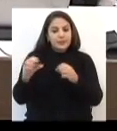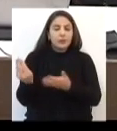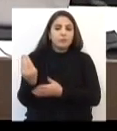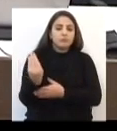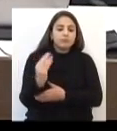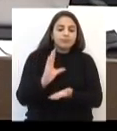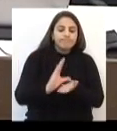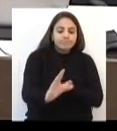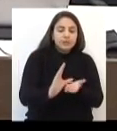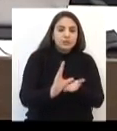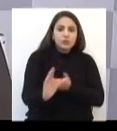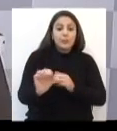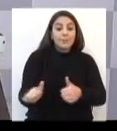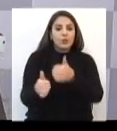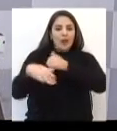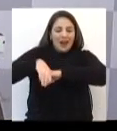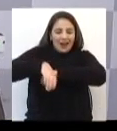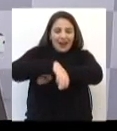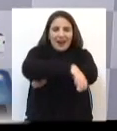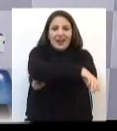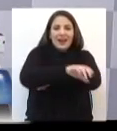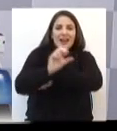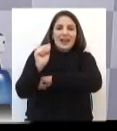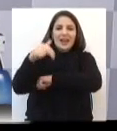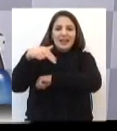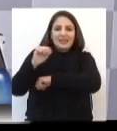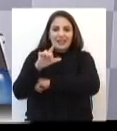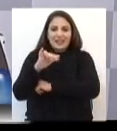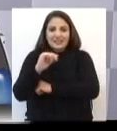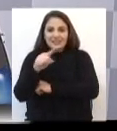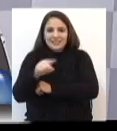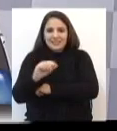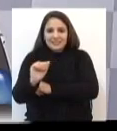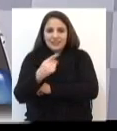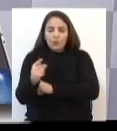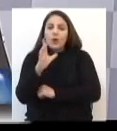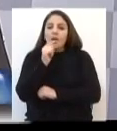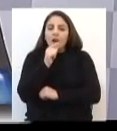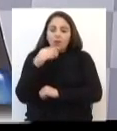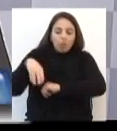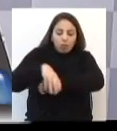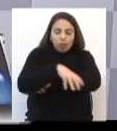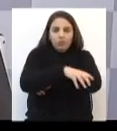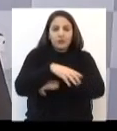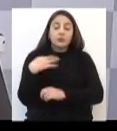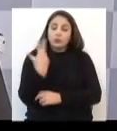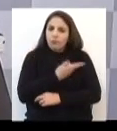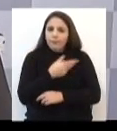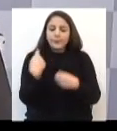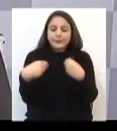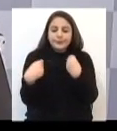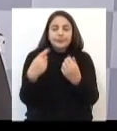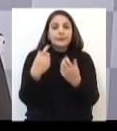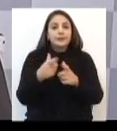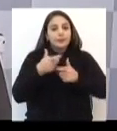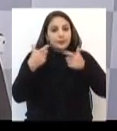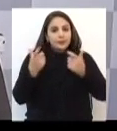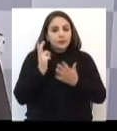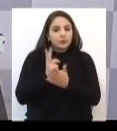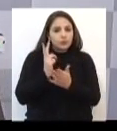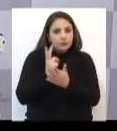de canalização. Nós temos uma necessidade muito grande da continuação das obras de canalização de